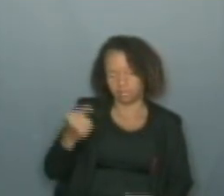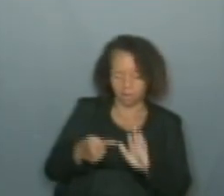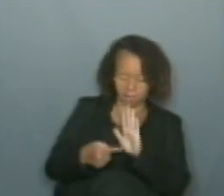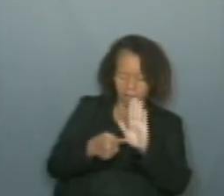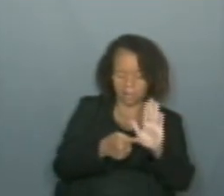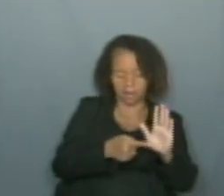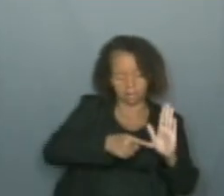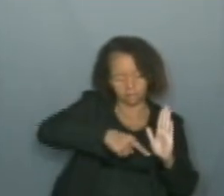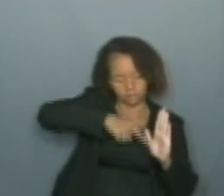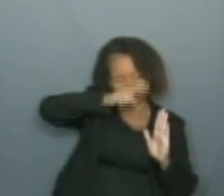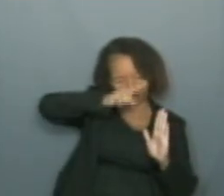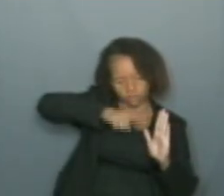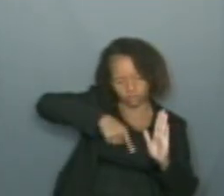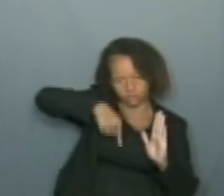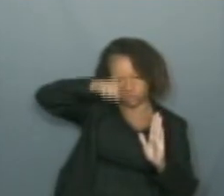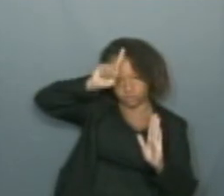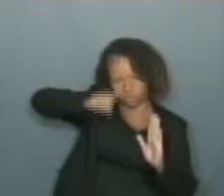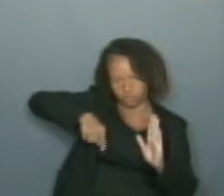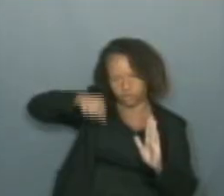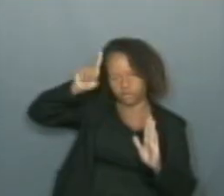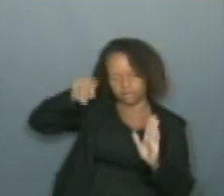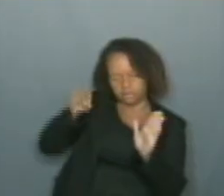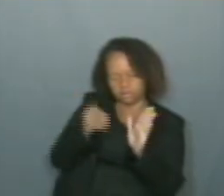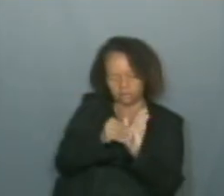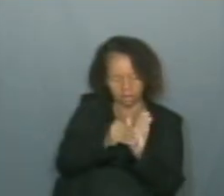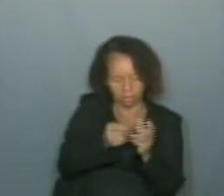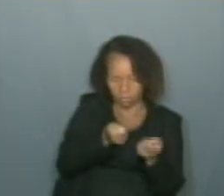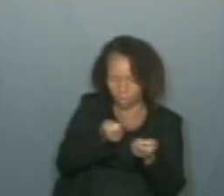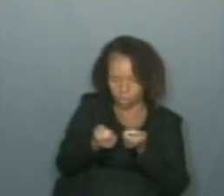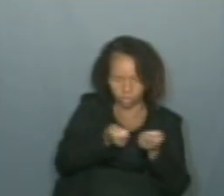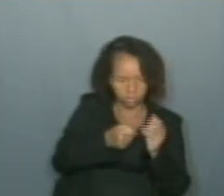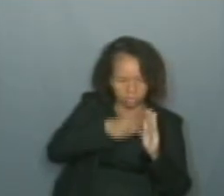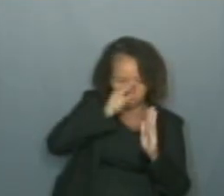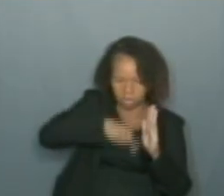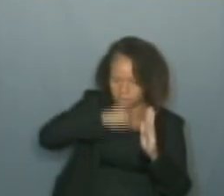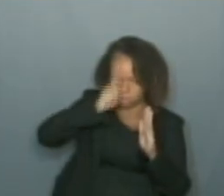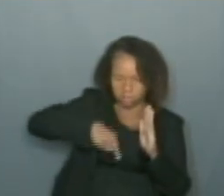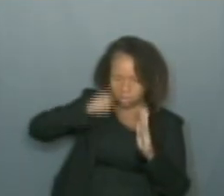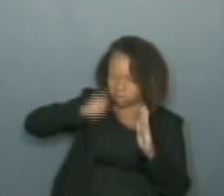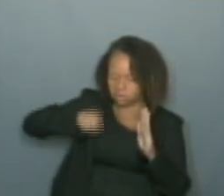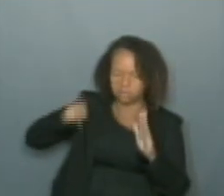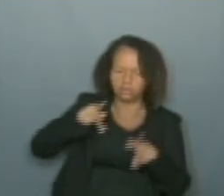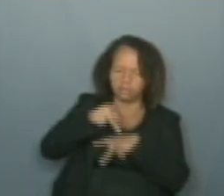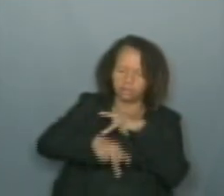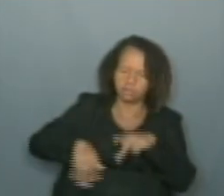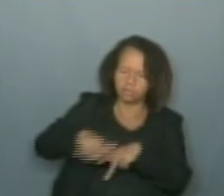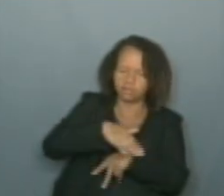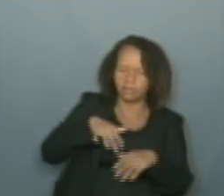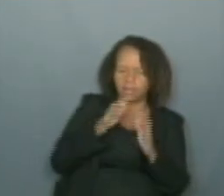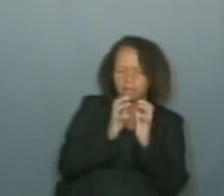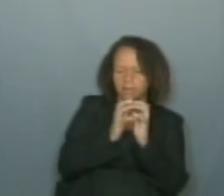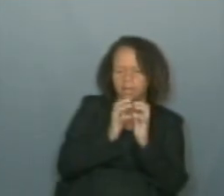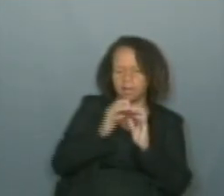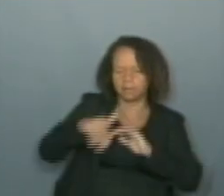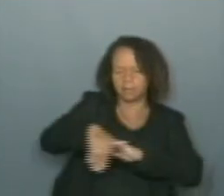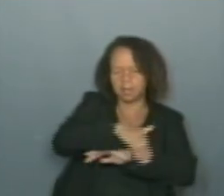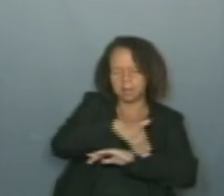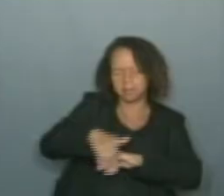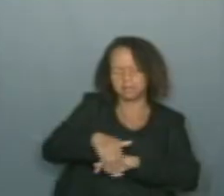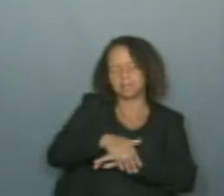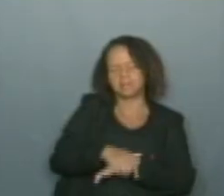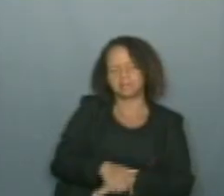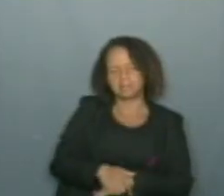que o crescimento, vereadores, está fora de controle. A população em situação de rua aqui no